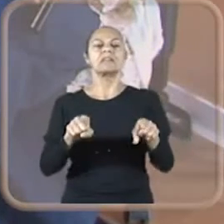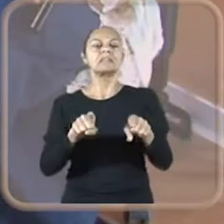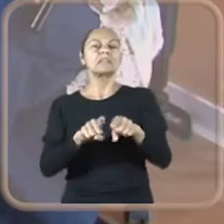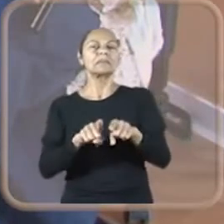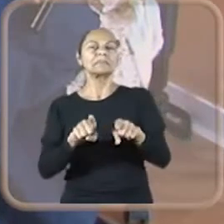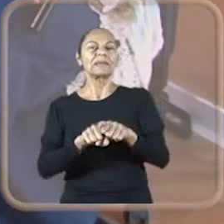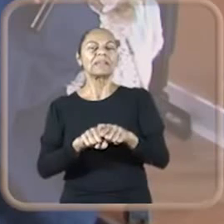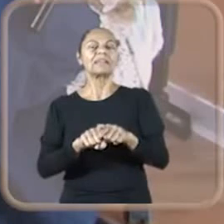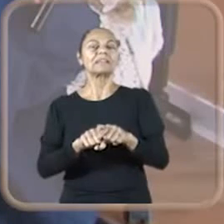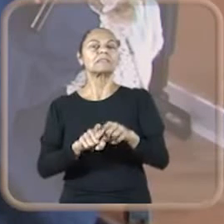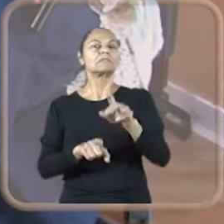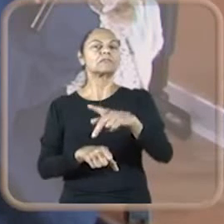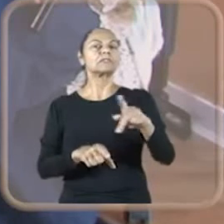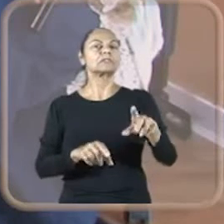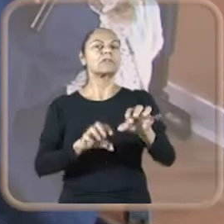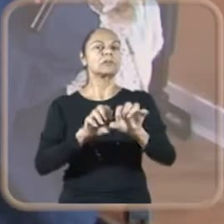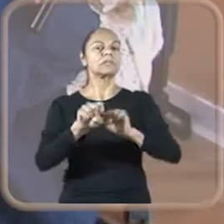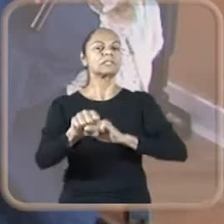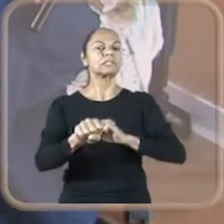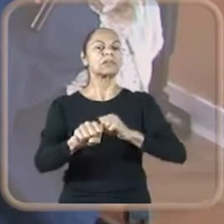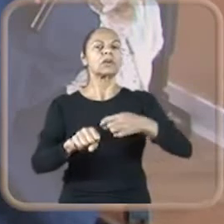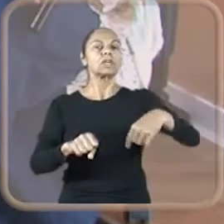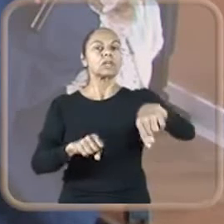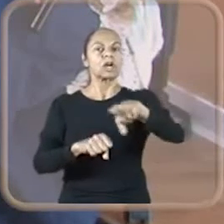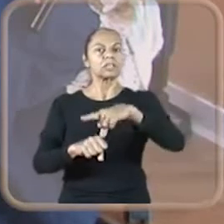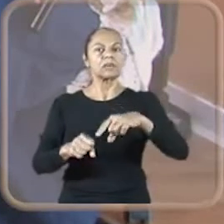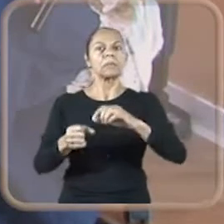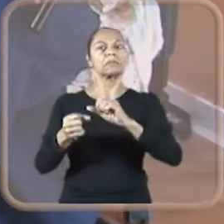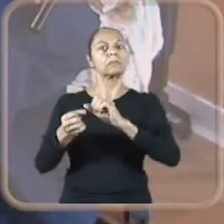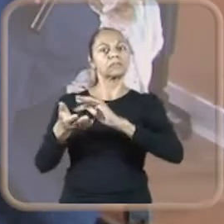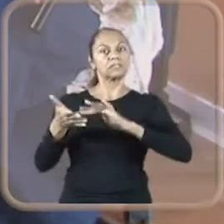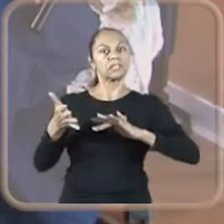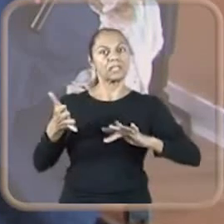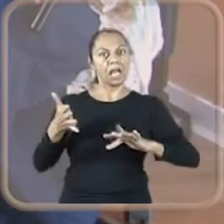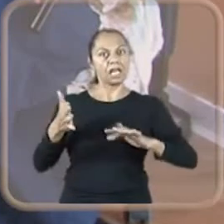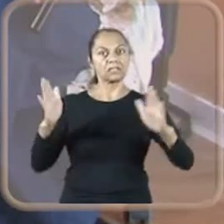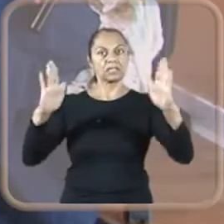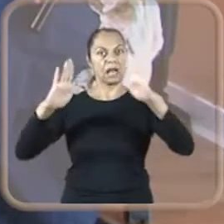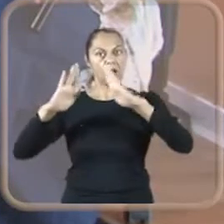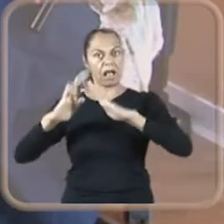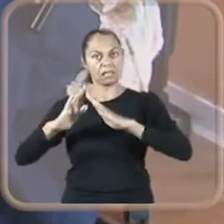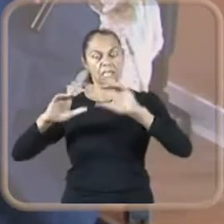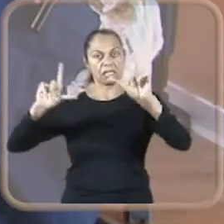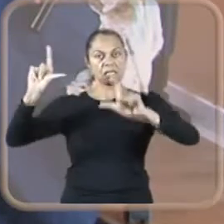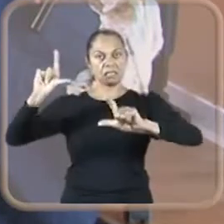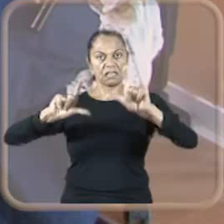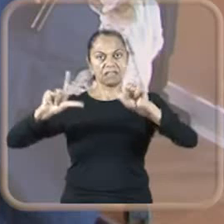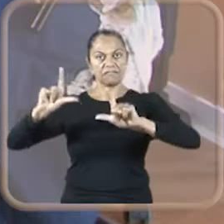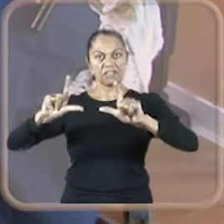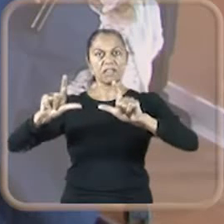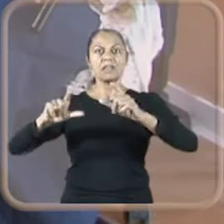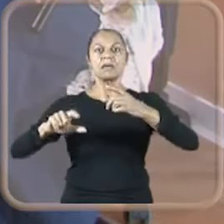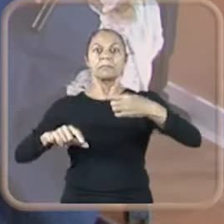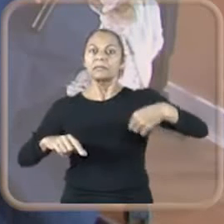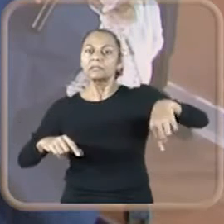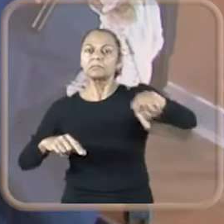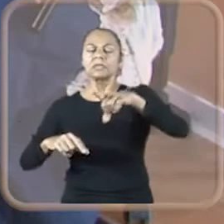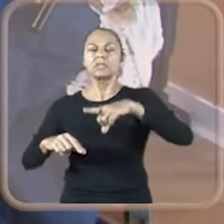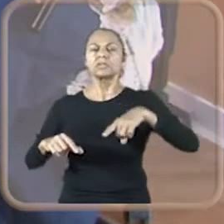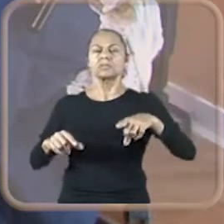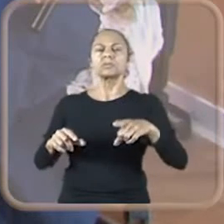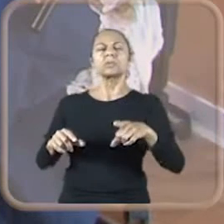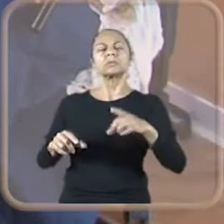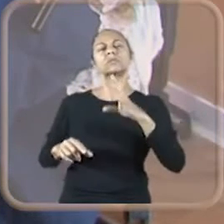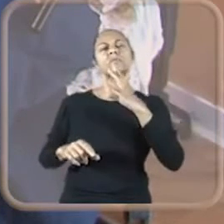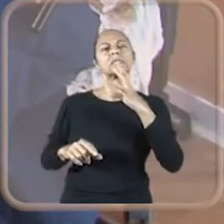círculos de construção da paz chegarem às escolas, com a formação de professores, vamos fazer uma matéria com o nosso Dever em Casa na TV, a nossa equipe vai à